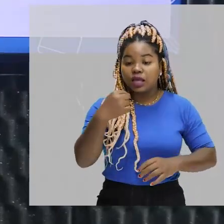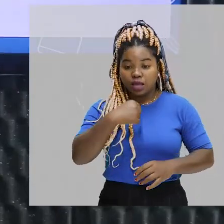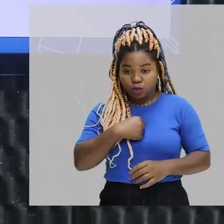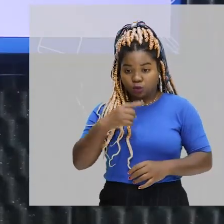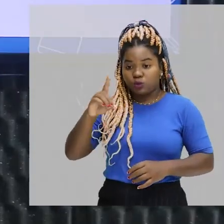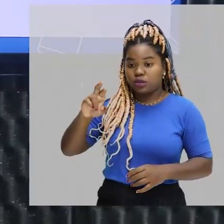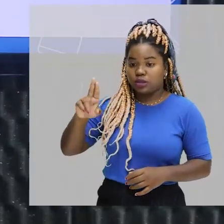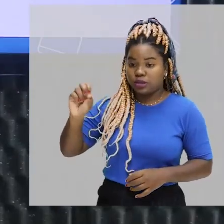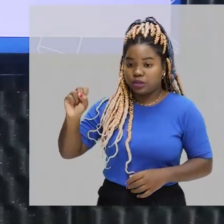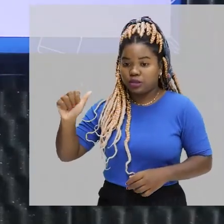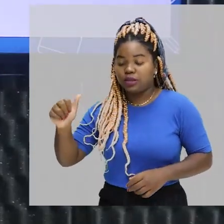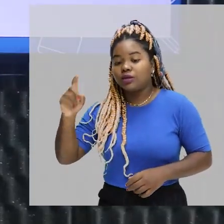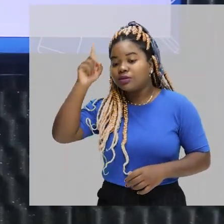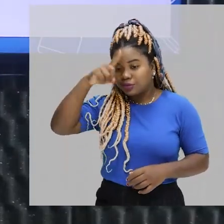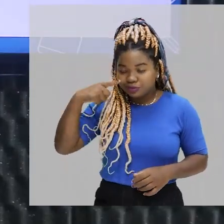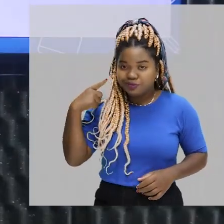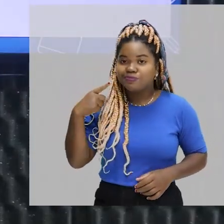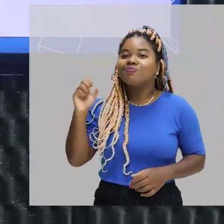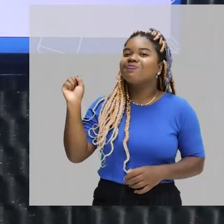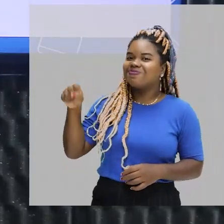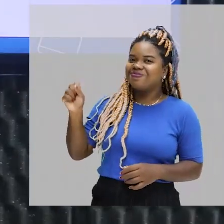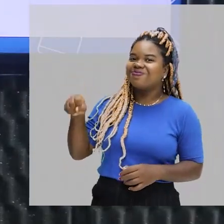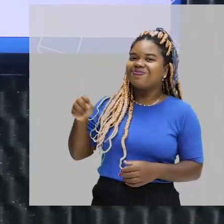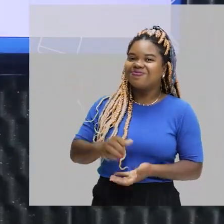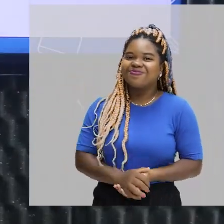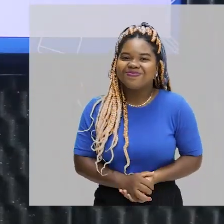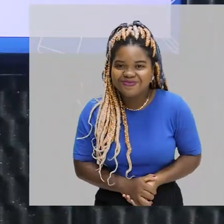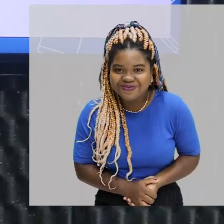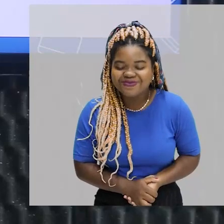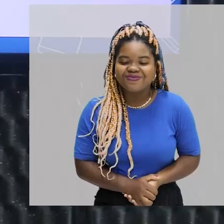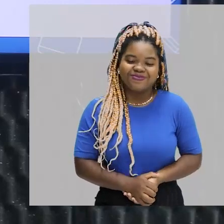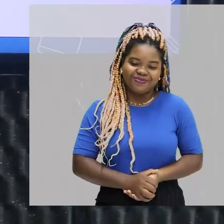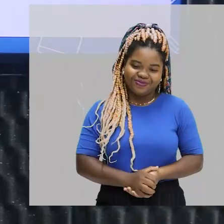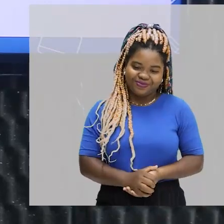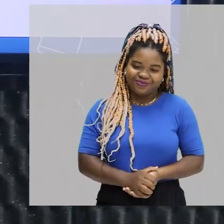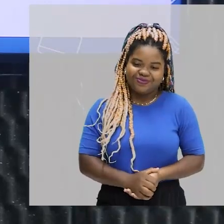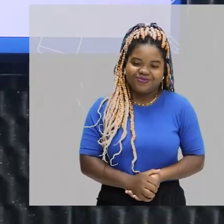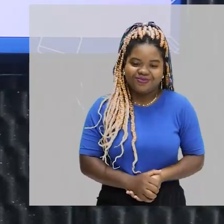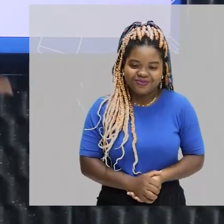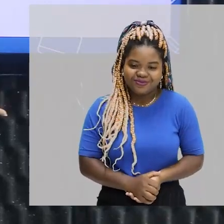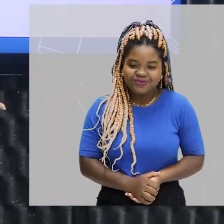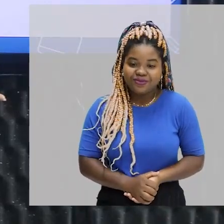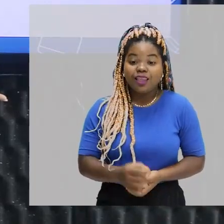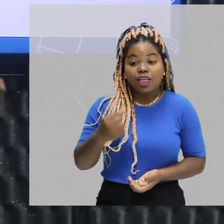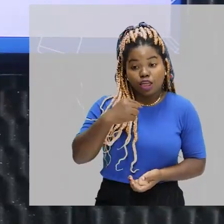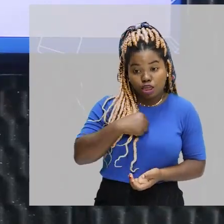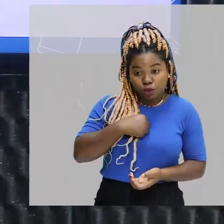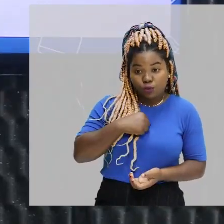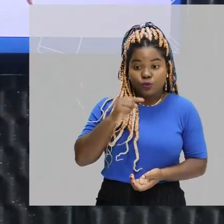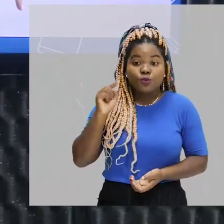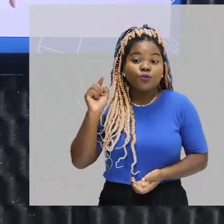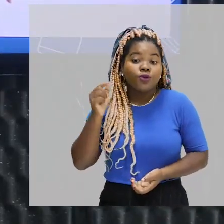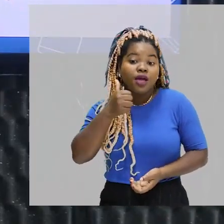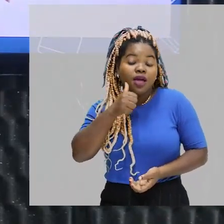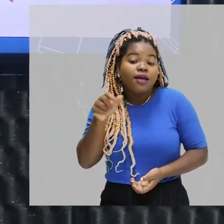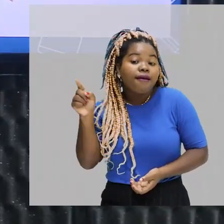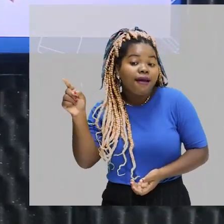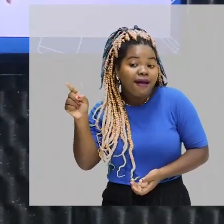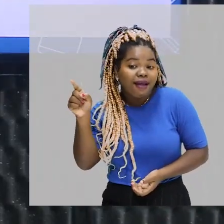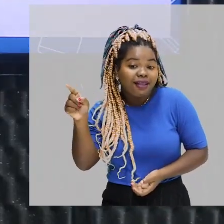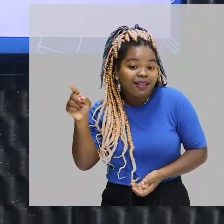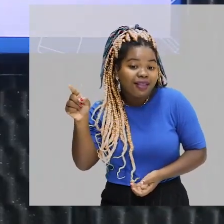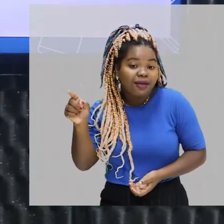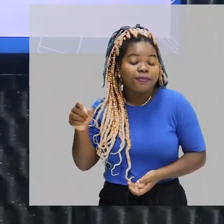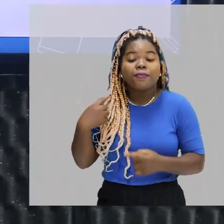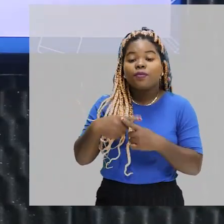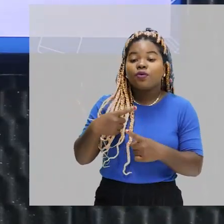Deusa, nós. Não é, Deusa? Eu. Eu posso dizer eu e ela. Ela é a terceira